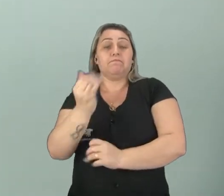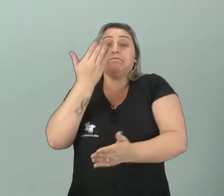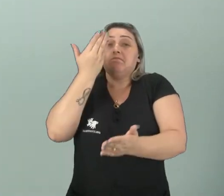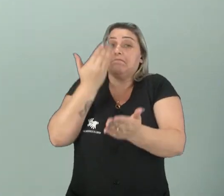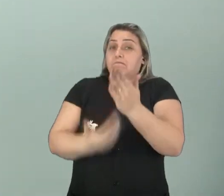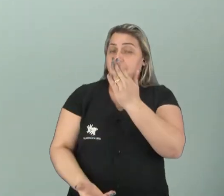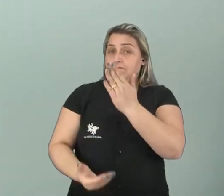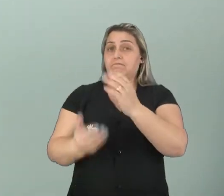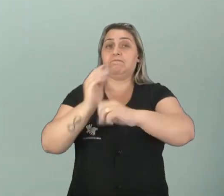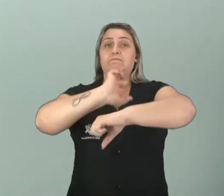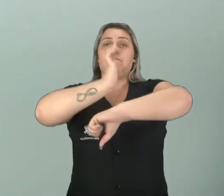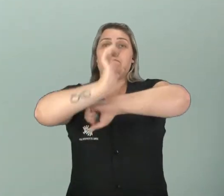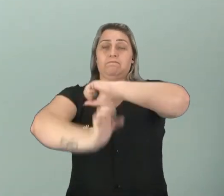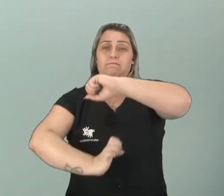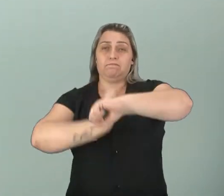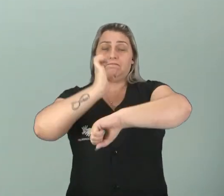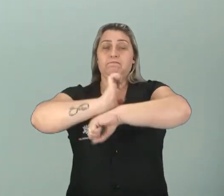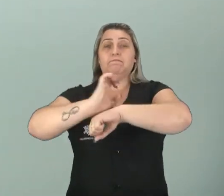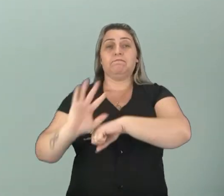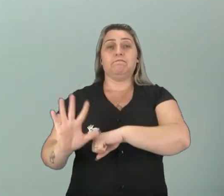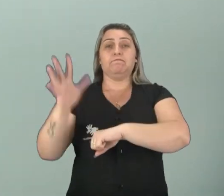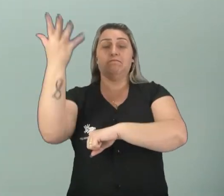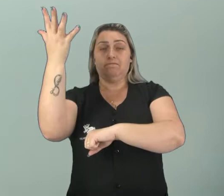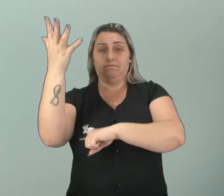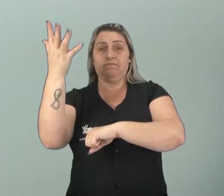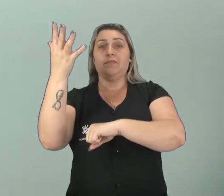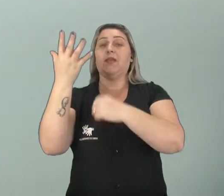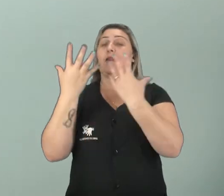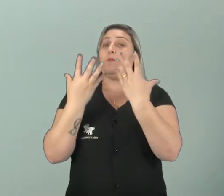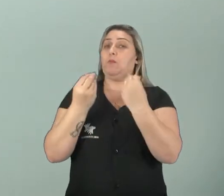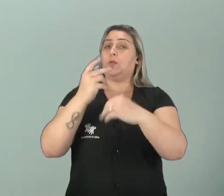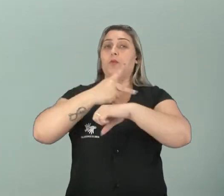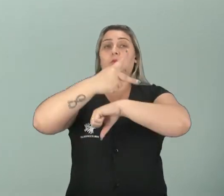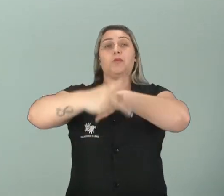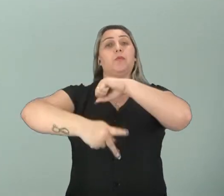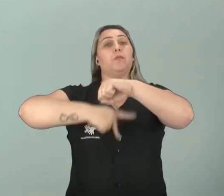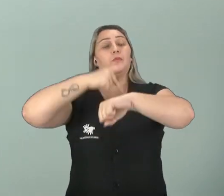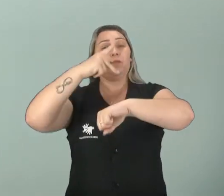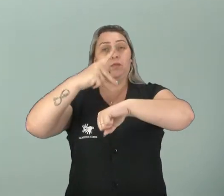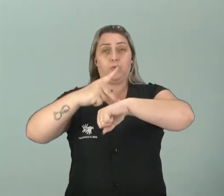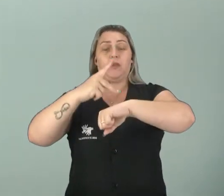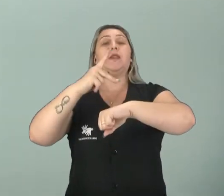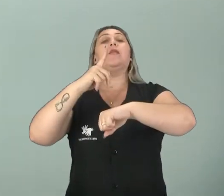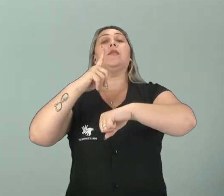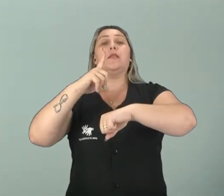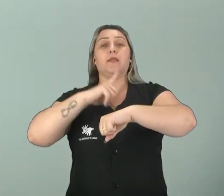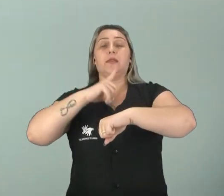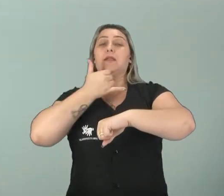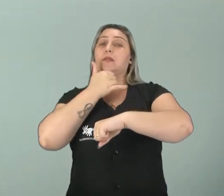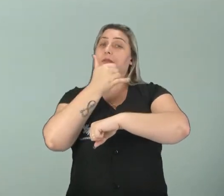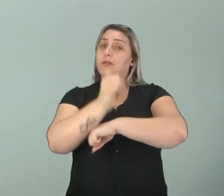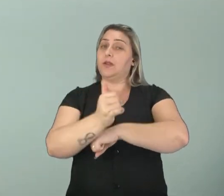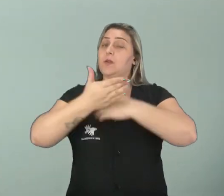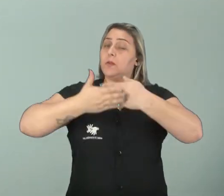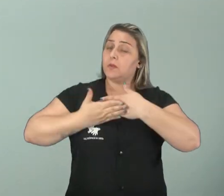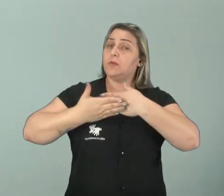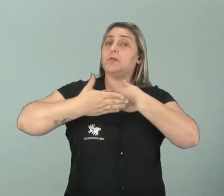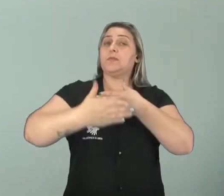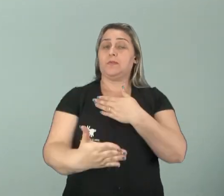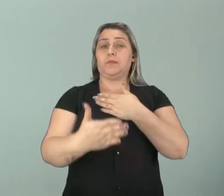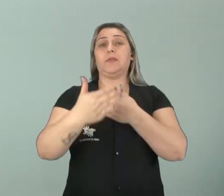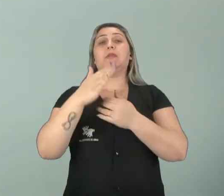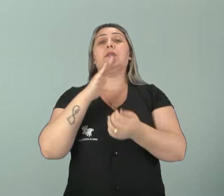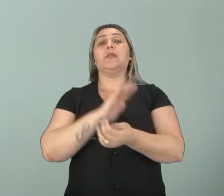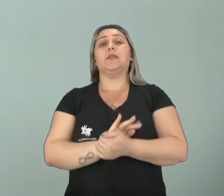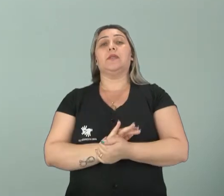perde elétron, vai acontecer que ele vai ter excesso de próton, então ele vai ficar eletrizado ali. E essa eletrização se dá a partir dessa carga elétrica